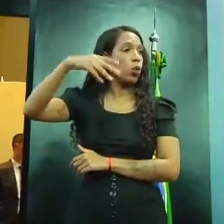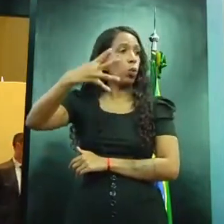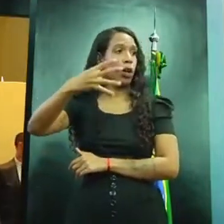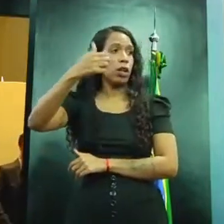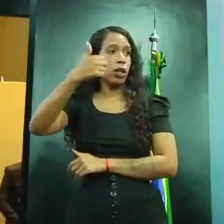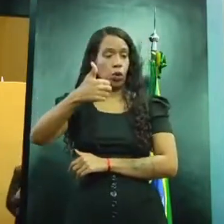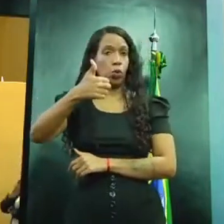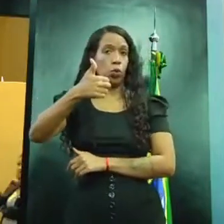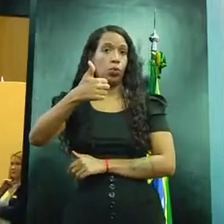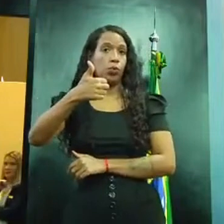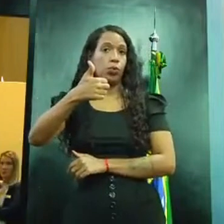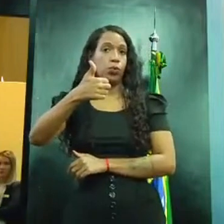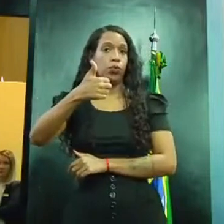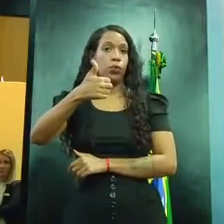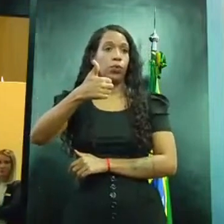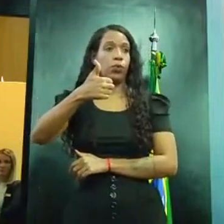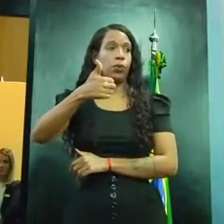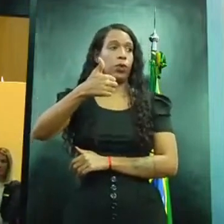1941.